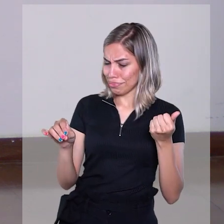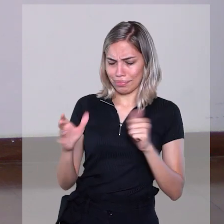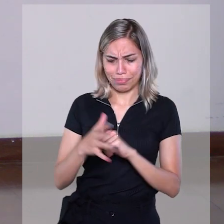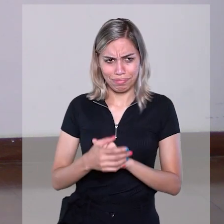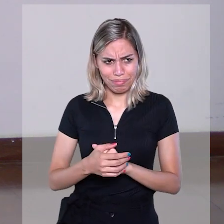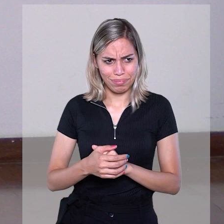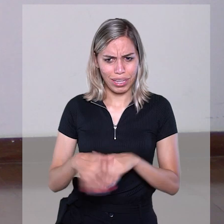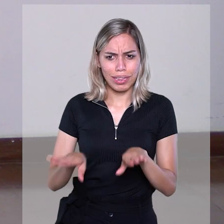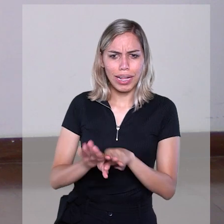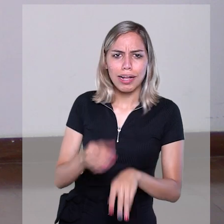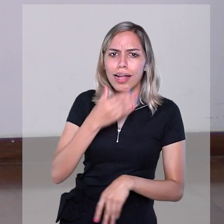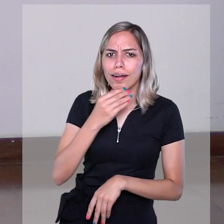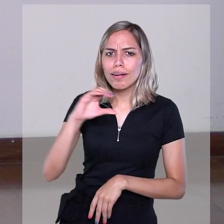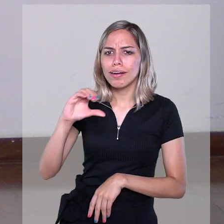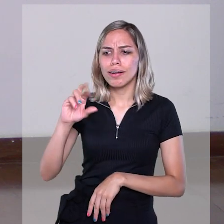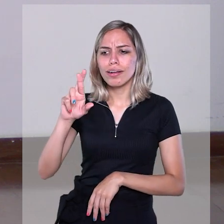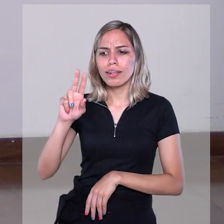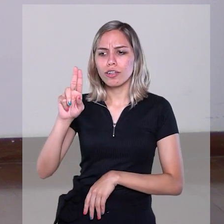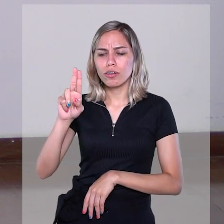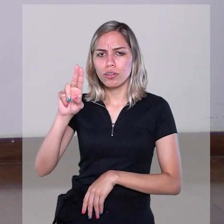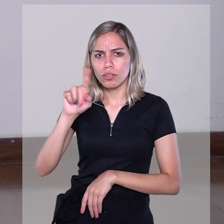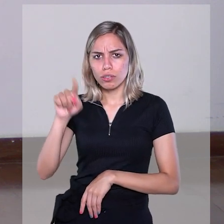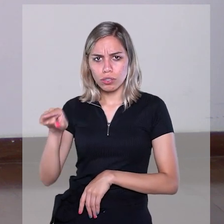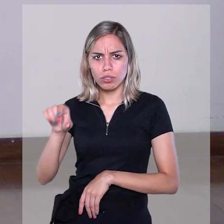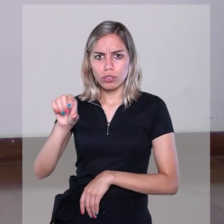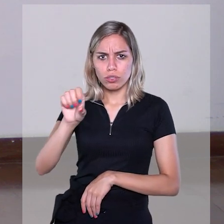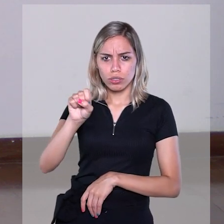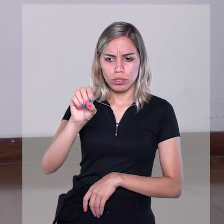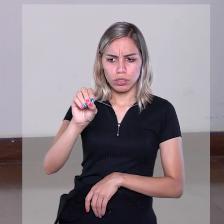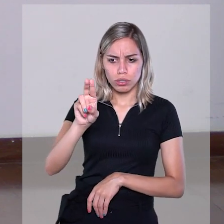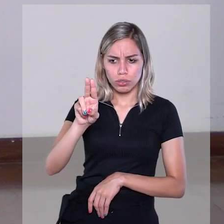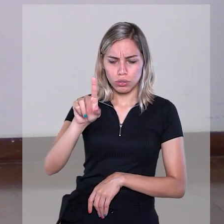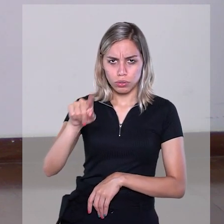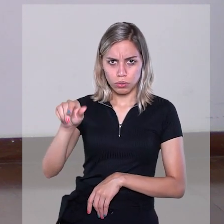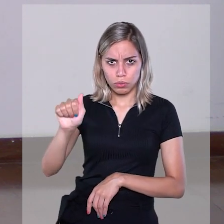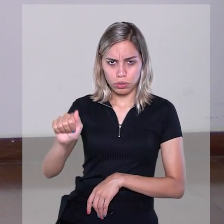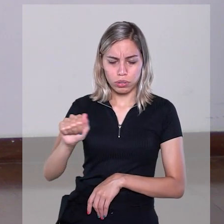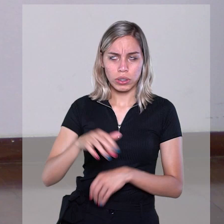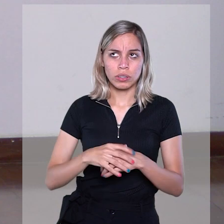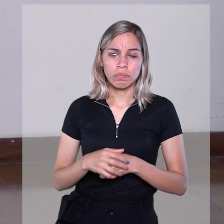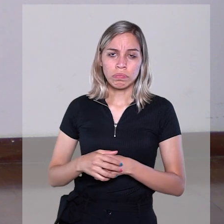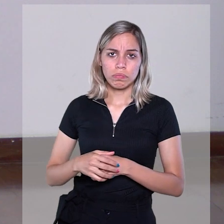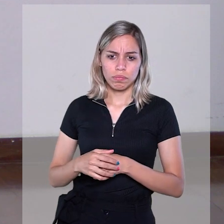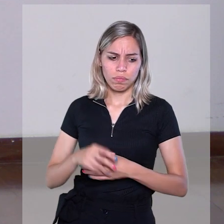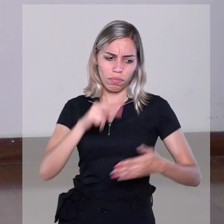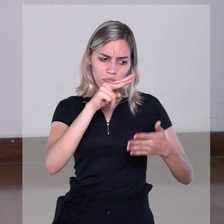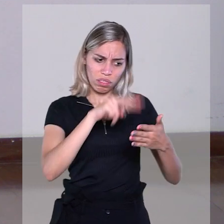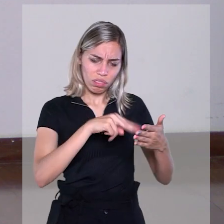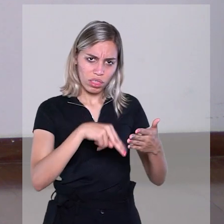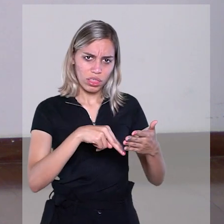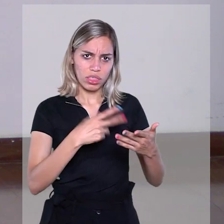grande leitor de Stéphane Mallarmé, que é o maior simbolista brasileiro, ele